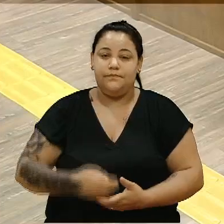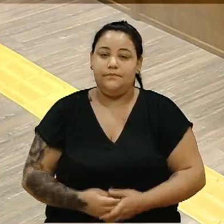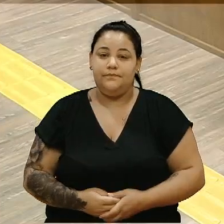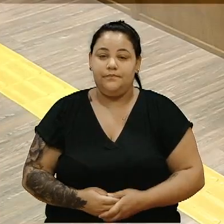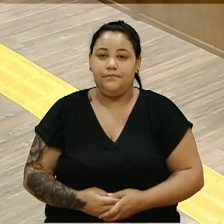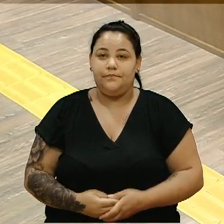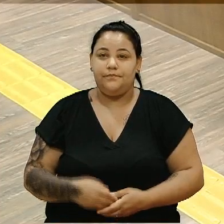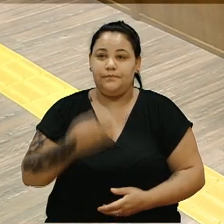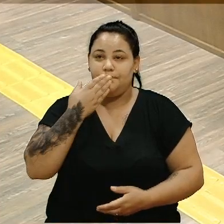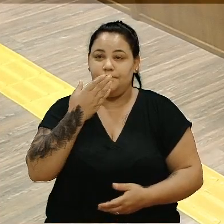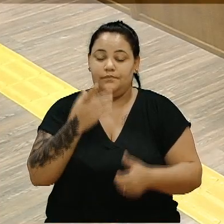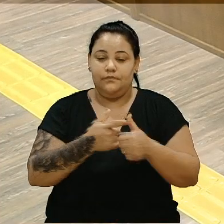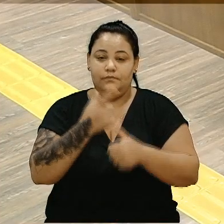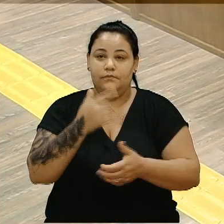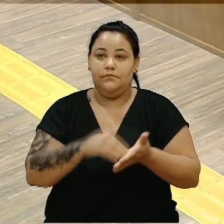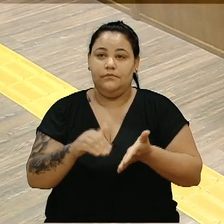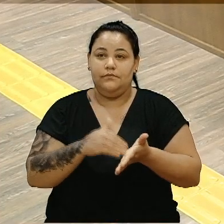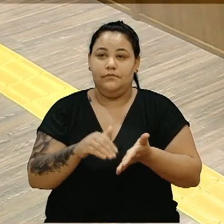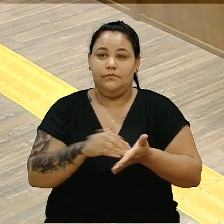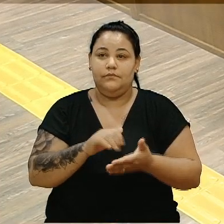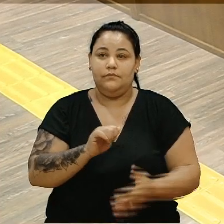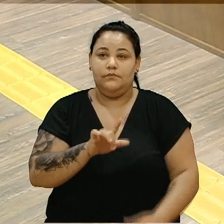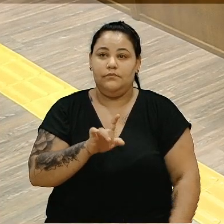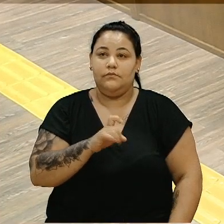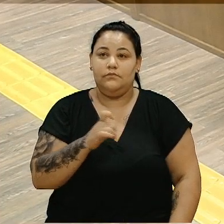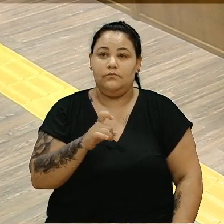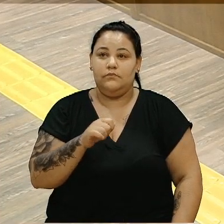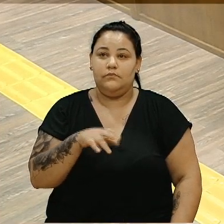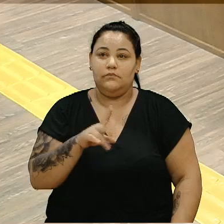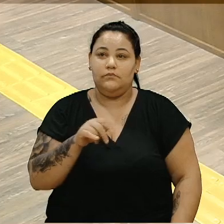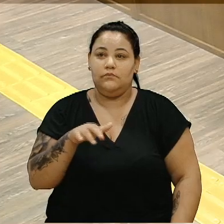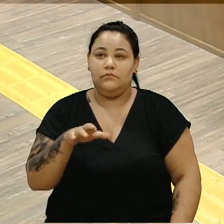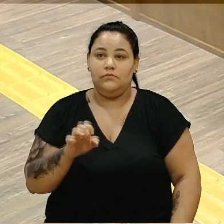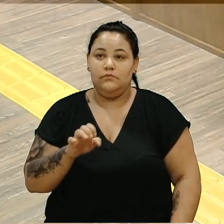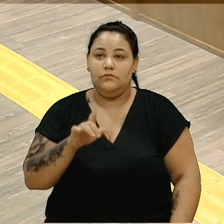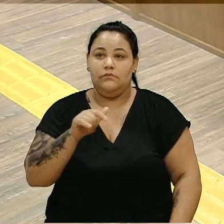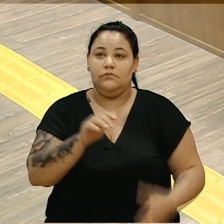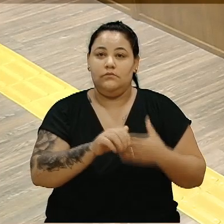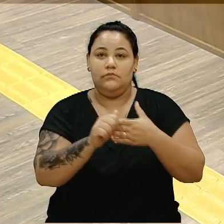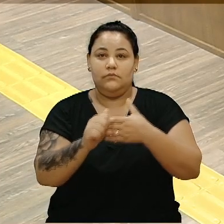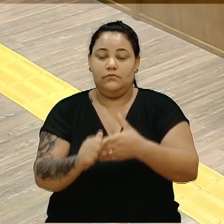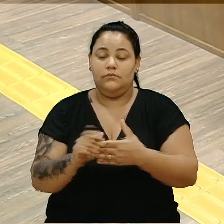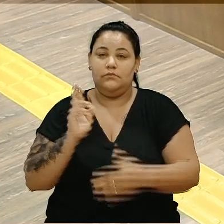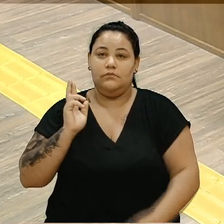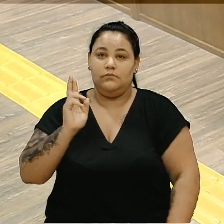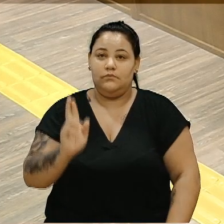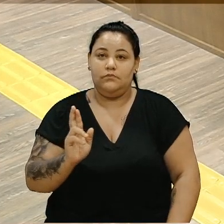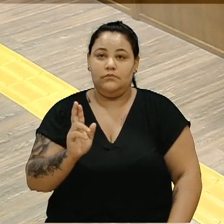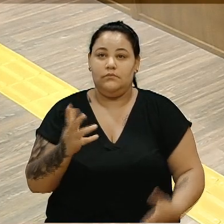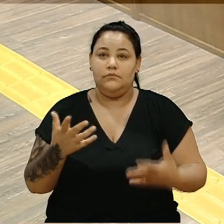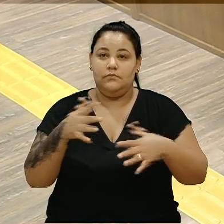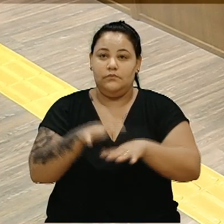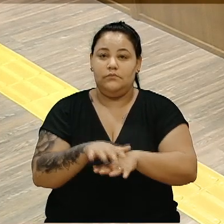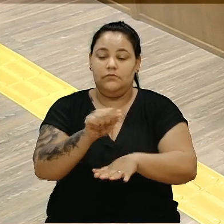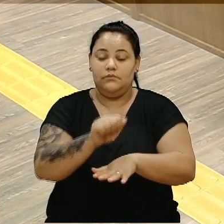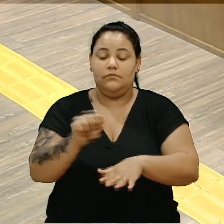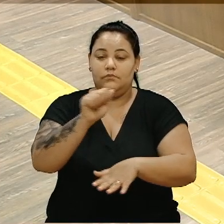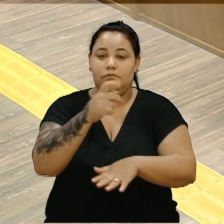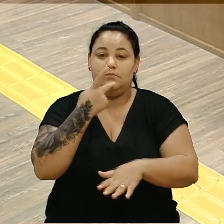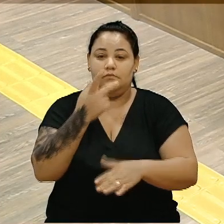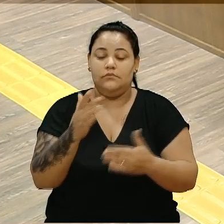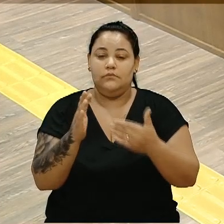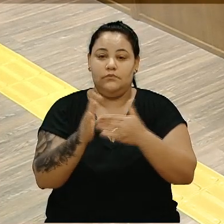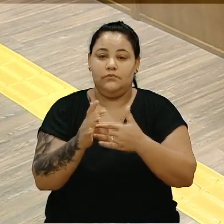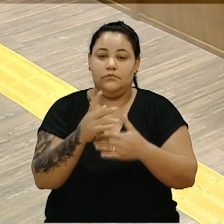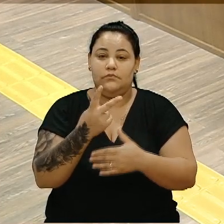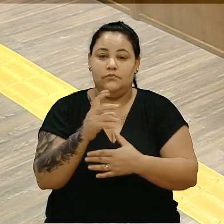Solicito ao nosso primeiro secretário, vereador Alexandre Bortoluz, que acompanhe a representante da Associação Inclusiva até a tribuna para a manifestação pelo